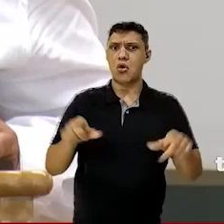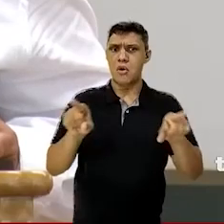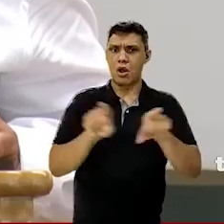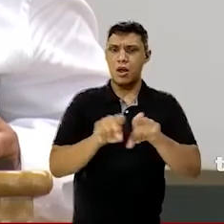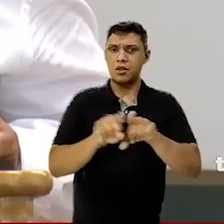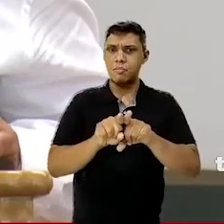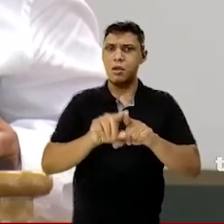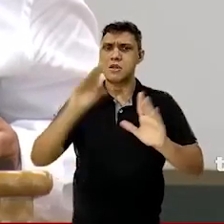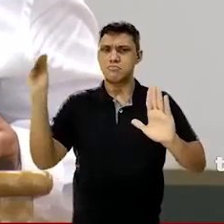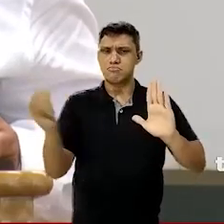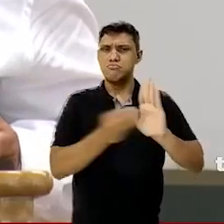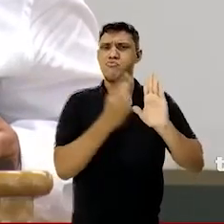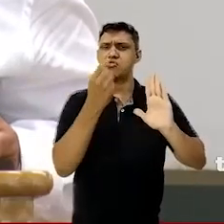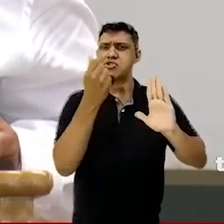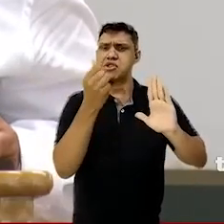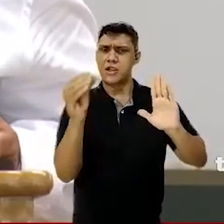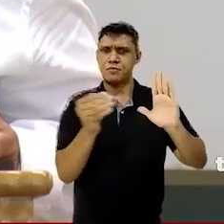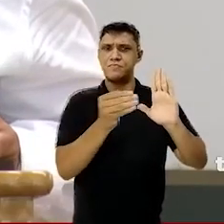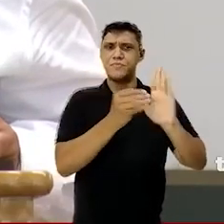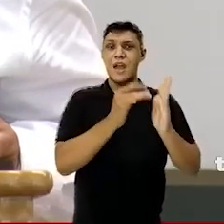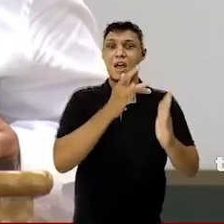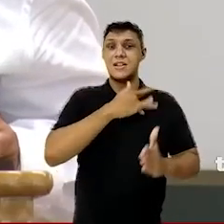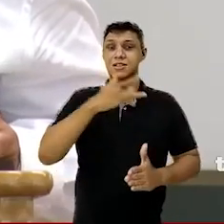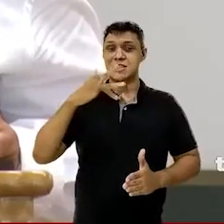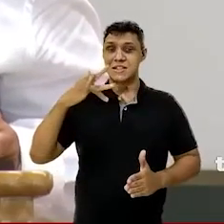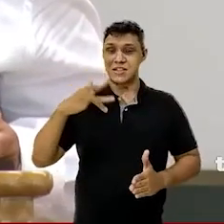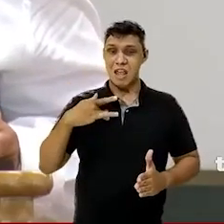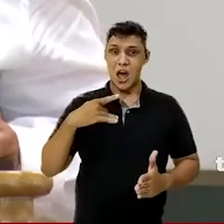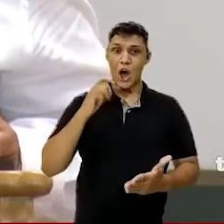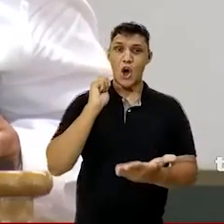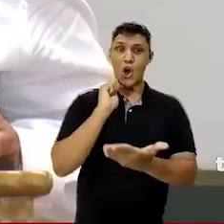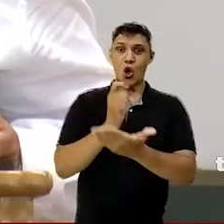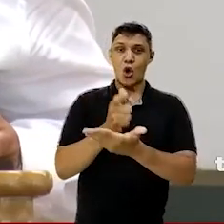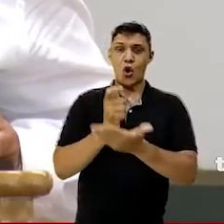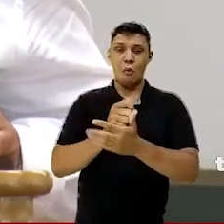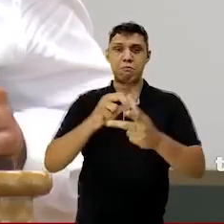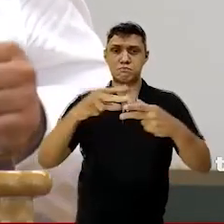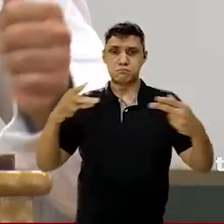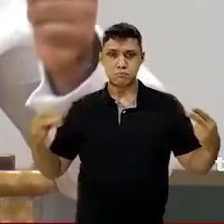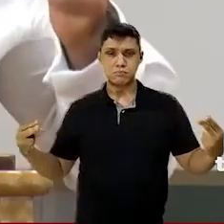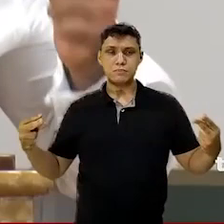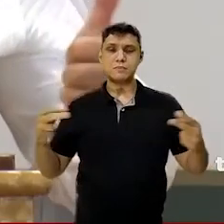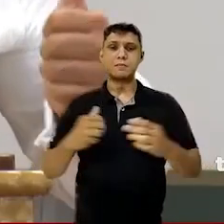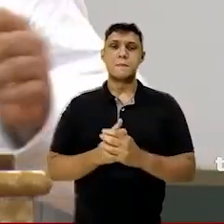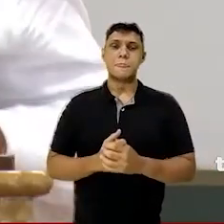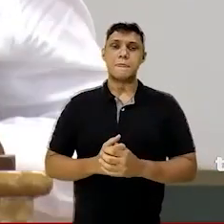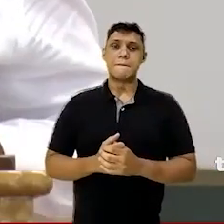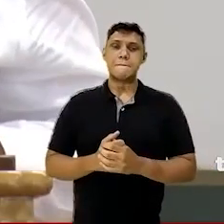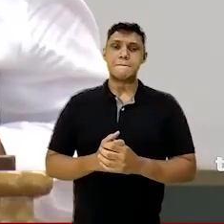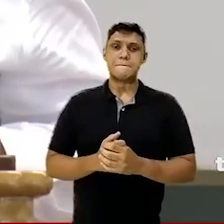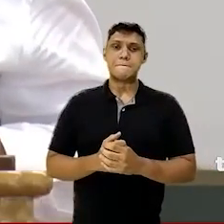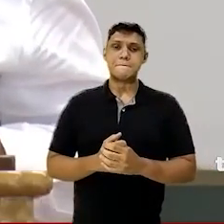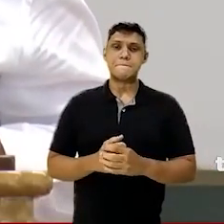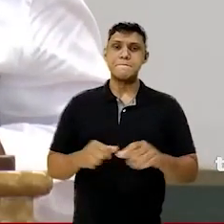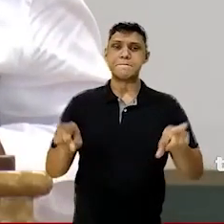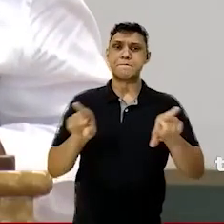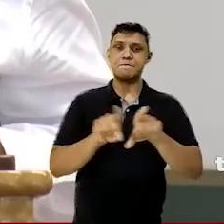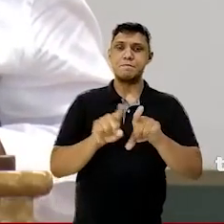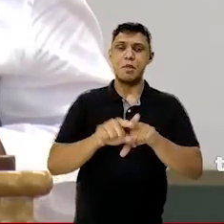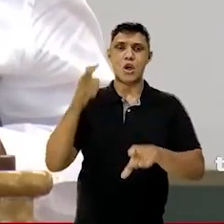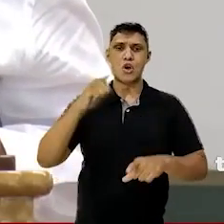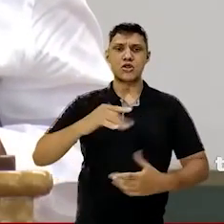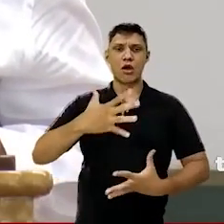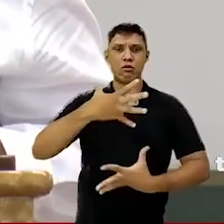emendas para saúde, para compra de insumos, para carro em CAPES, para aquisição do